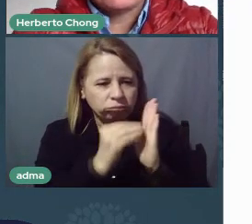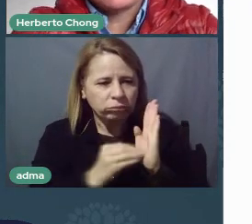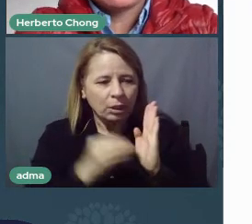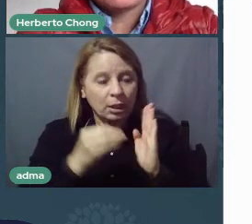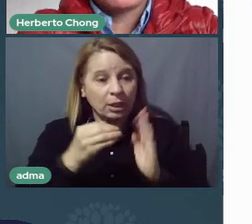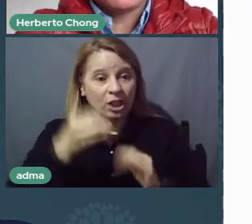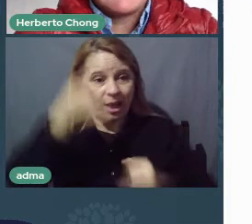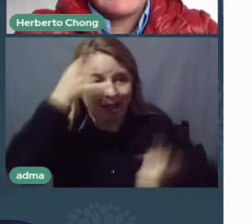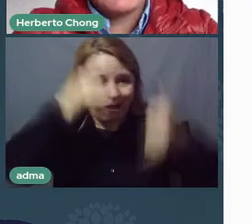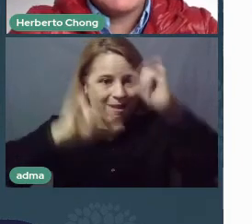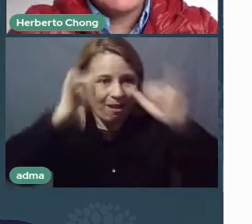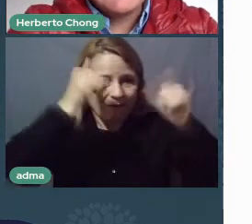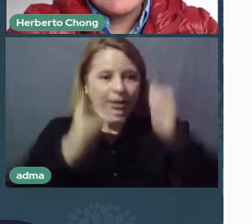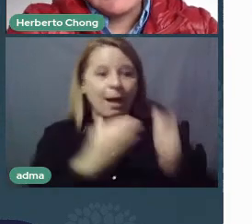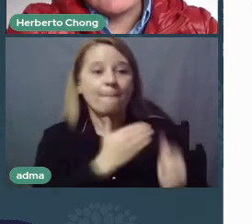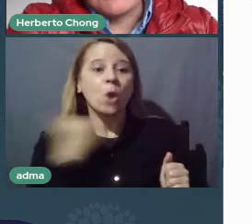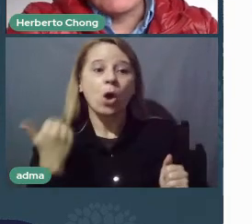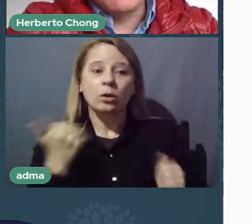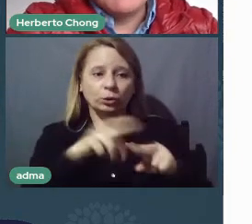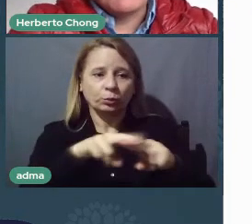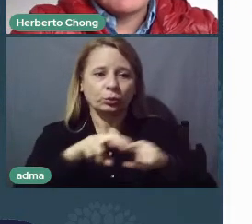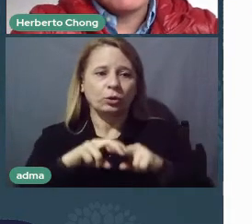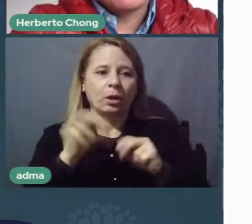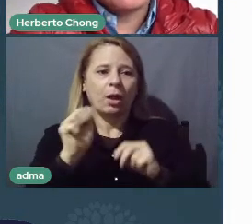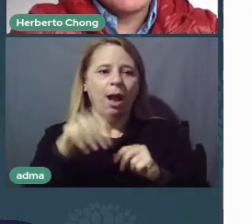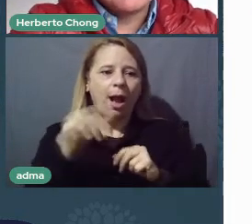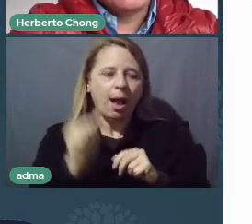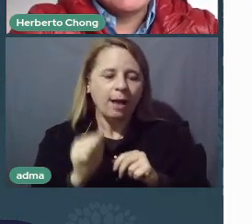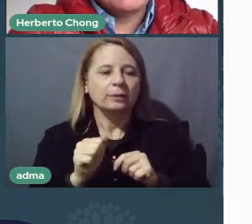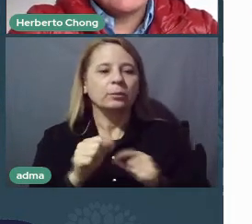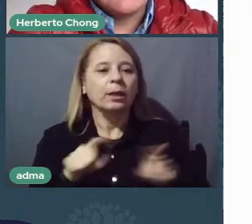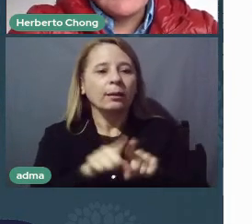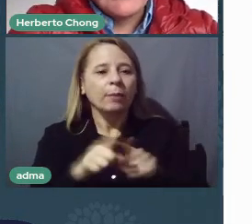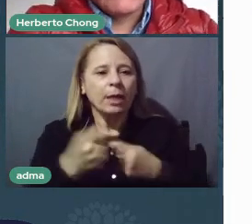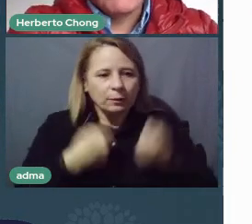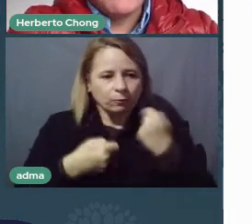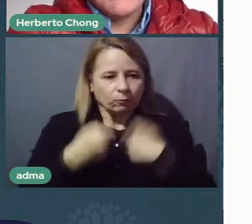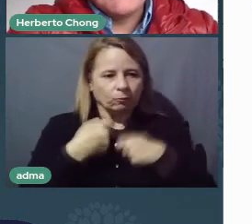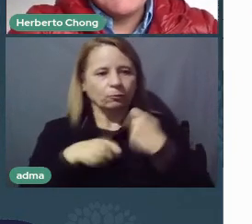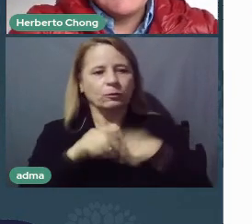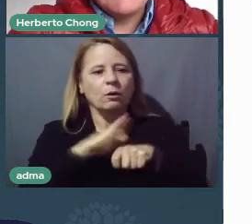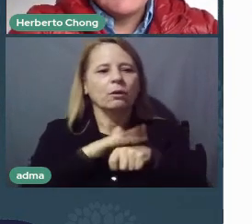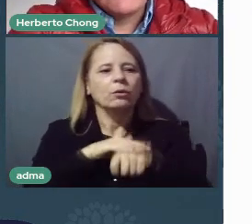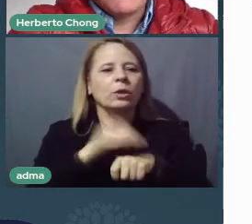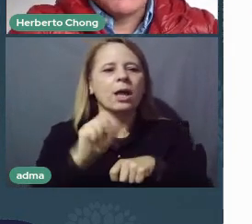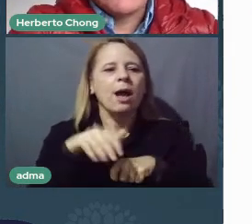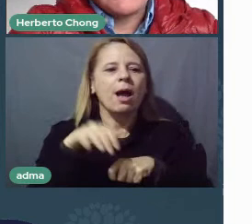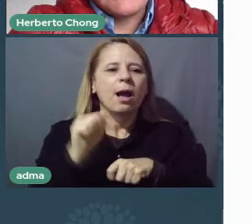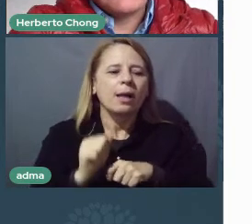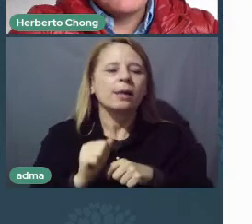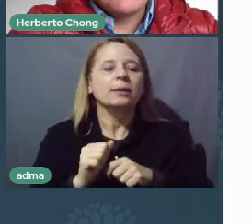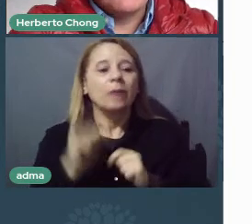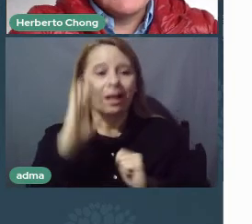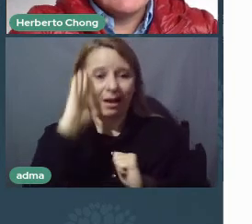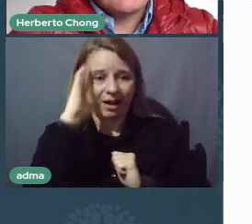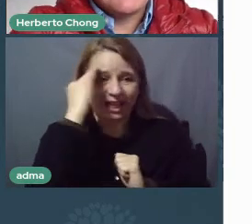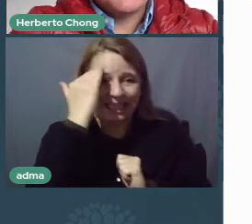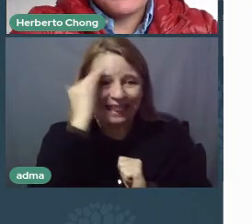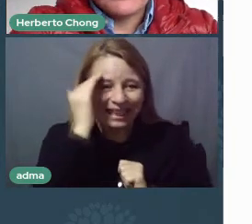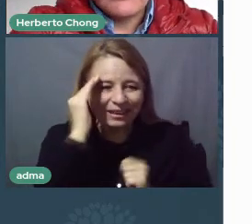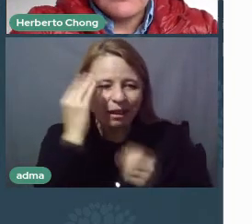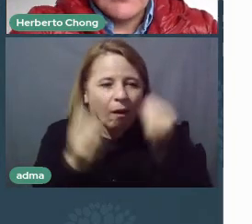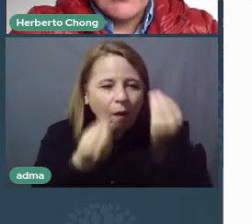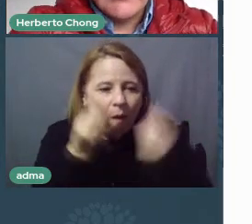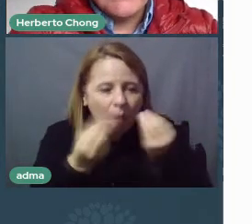morte e exacerbações por asma, assim como melhorar o controle da doença, compreender o processo de